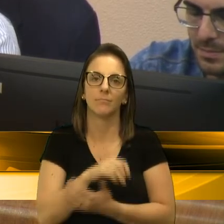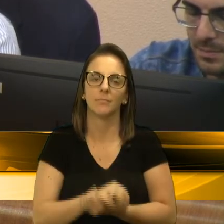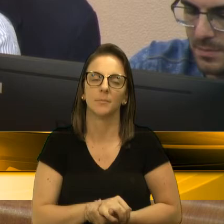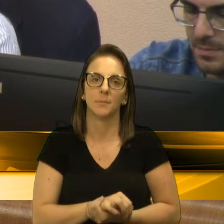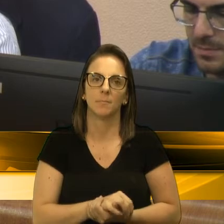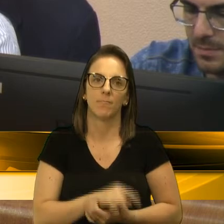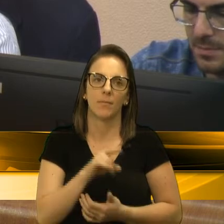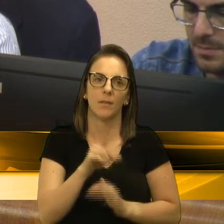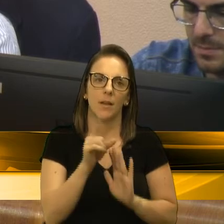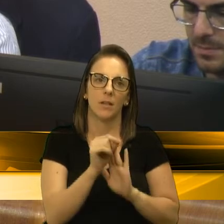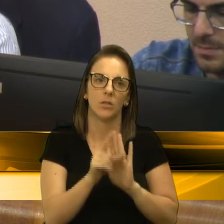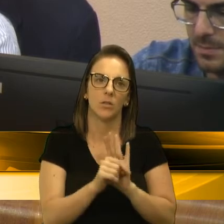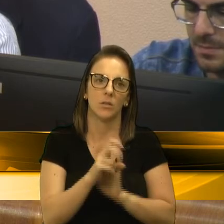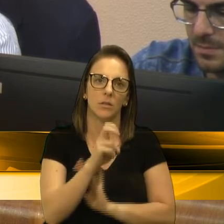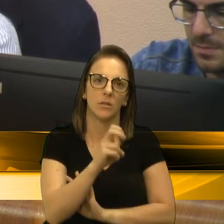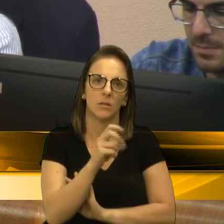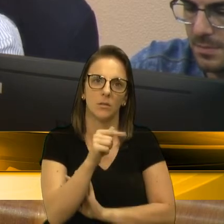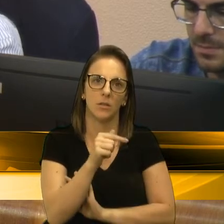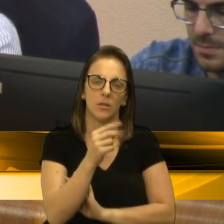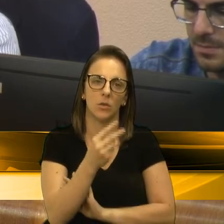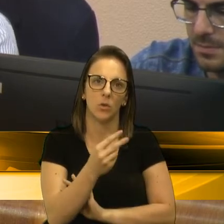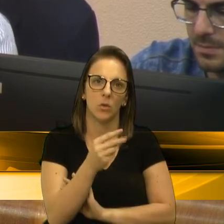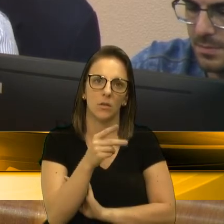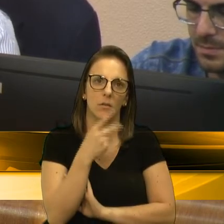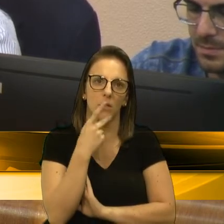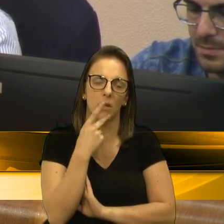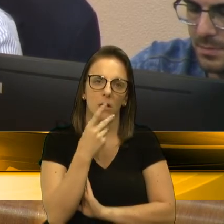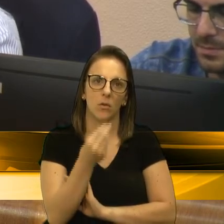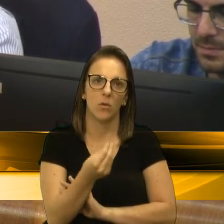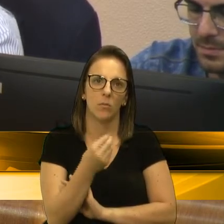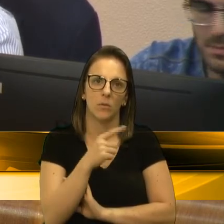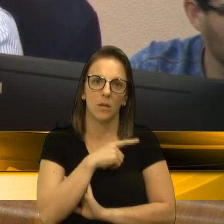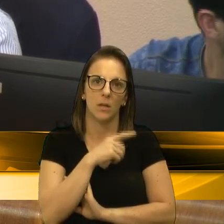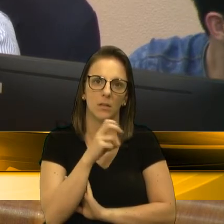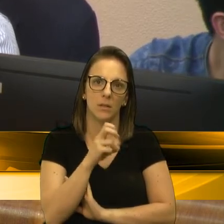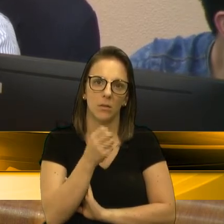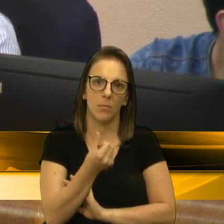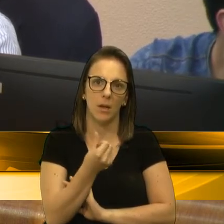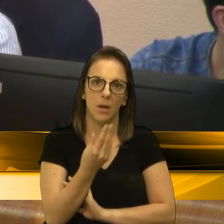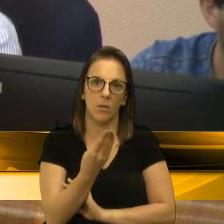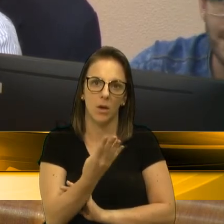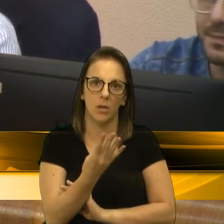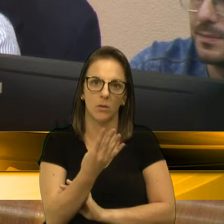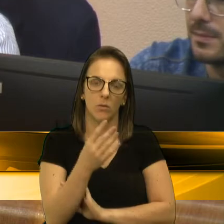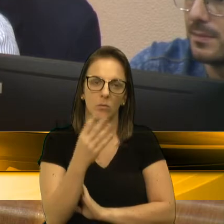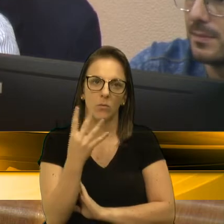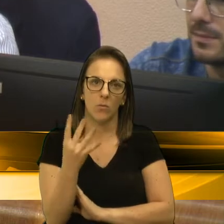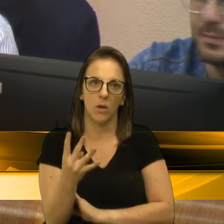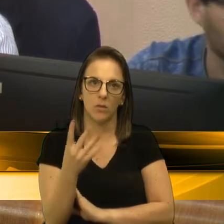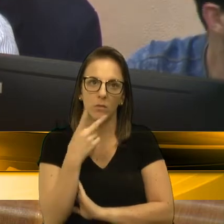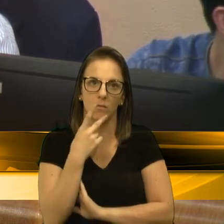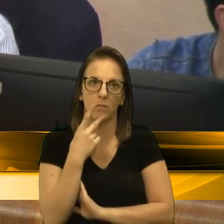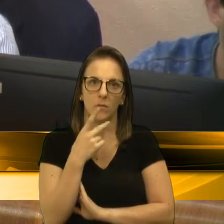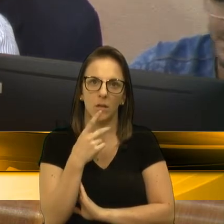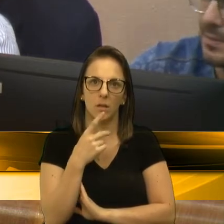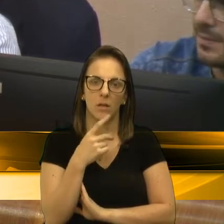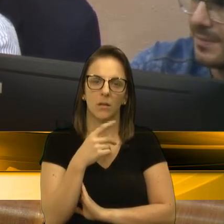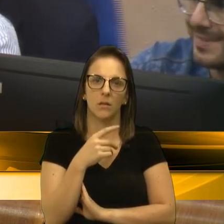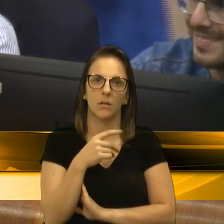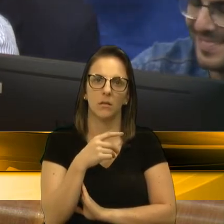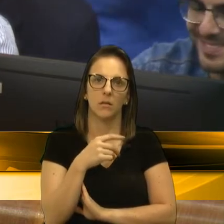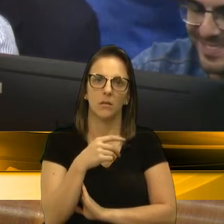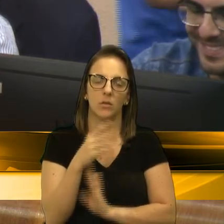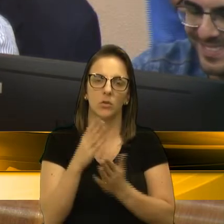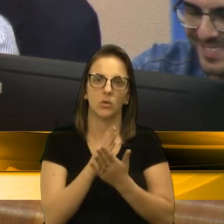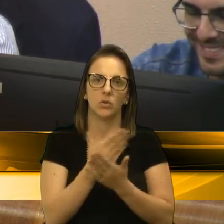artigo 572, inciso 2º, que as nulidades previstas no artigo 564.4, que trata da omissão de formalidade que constitui